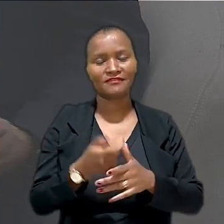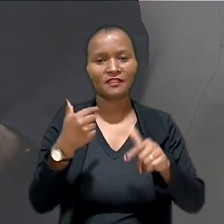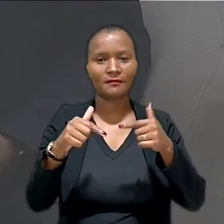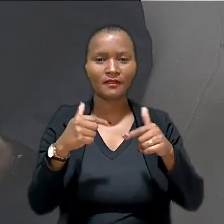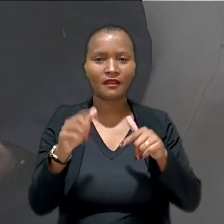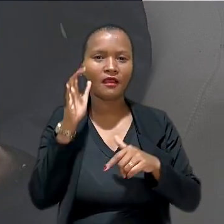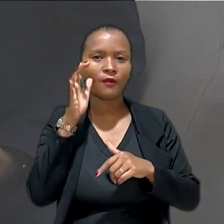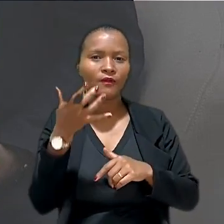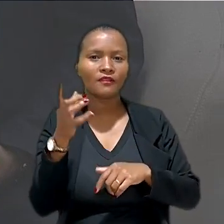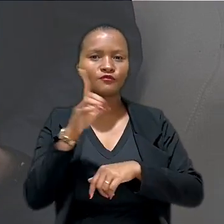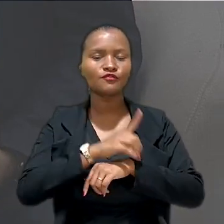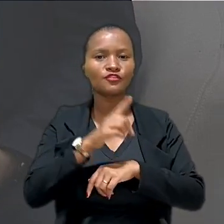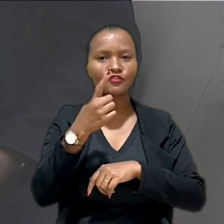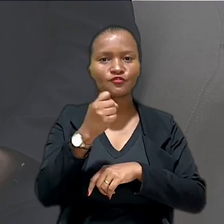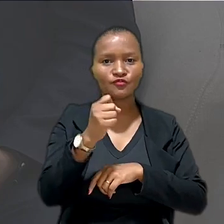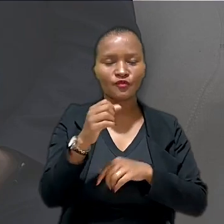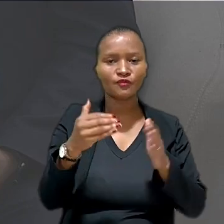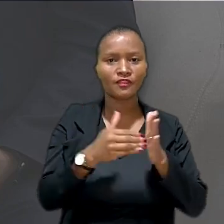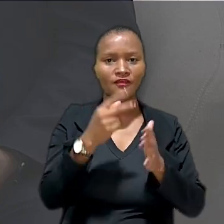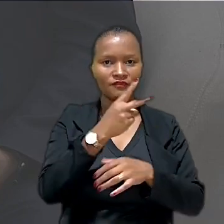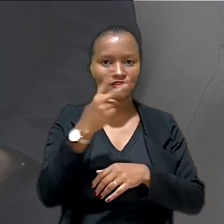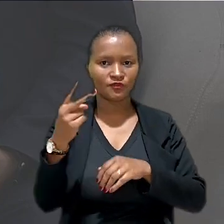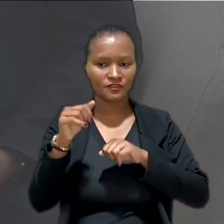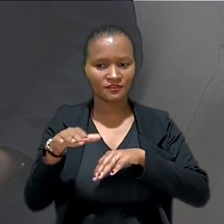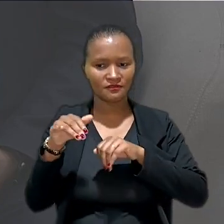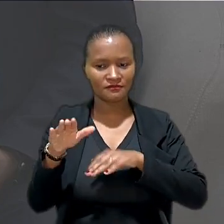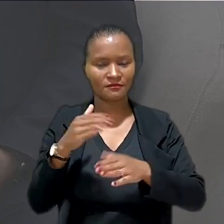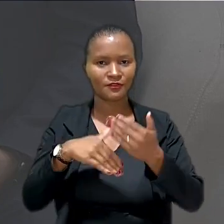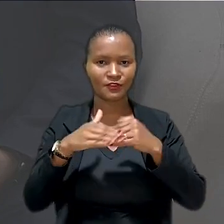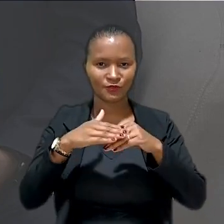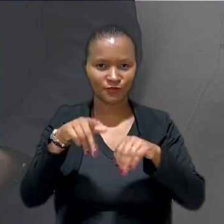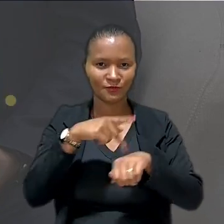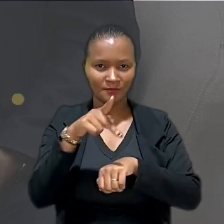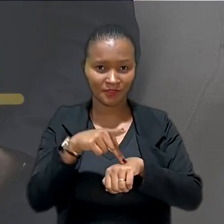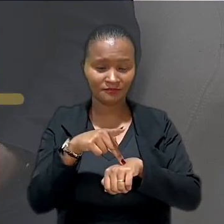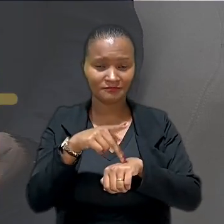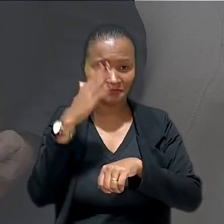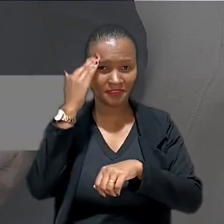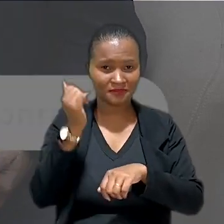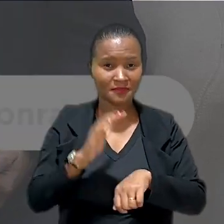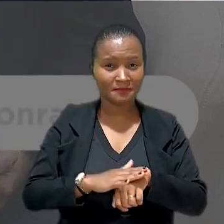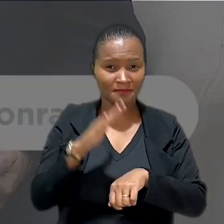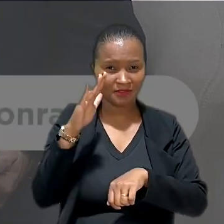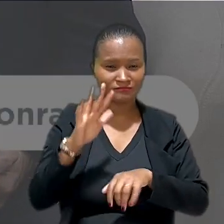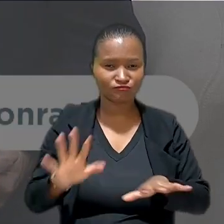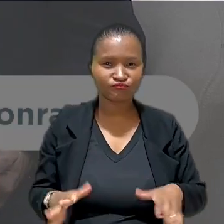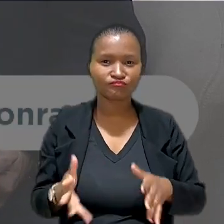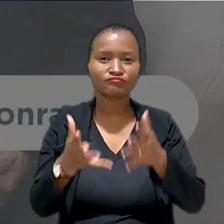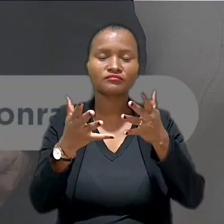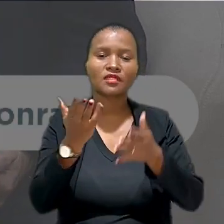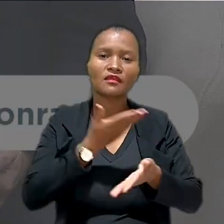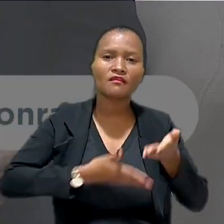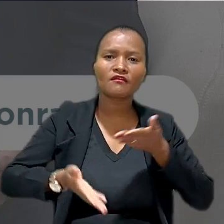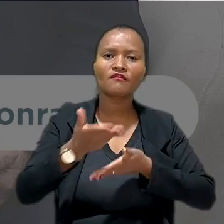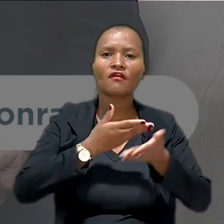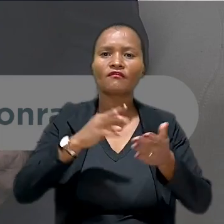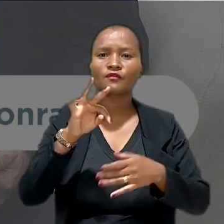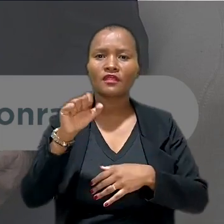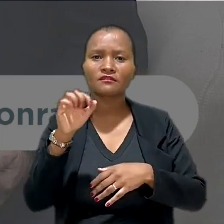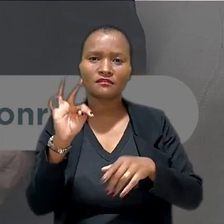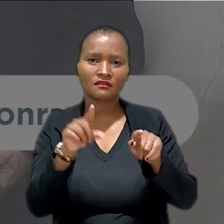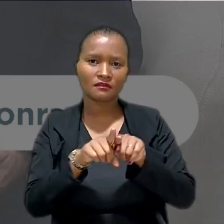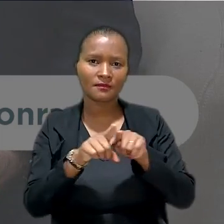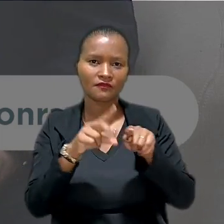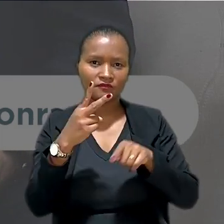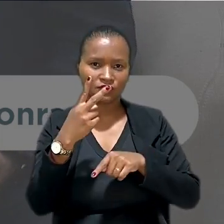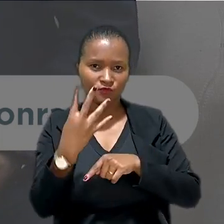Trabalhista, que ocorre de 18 a 22 de setembro em todo o país. Pois é, e para saber mais sobre essa mobilização que envolve o TST e